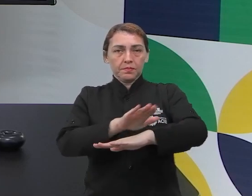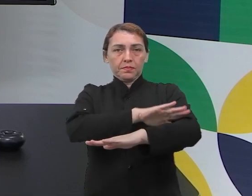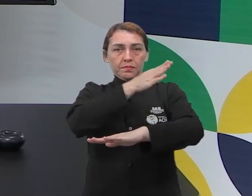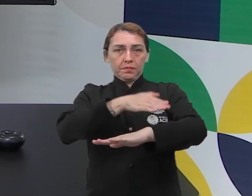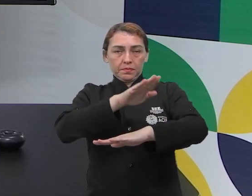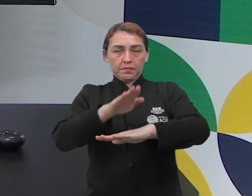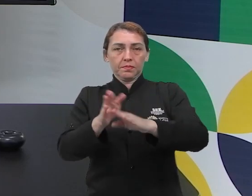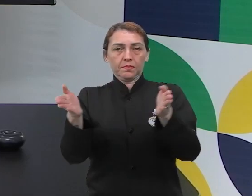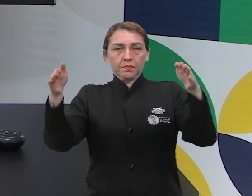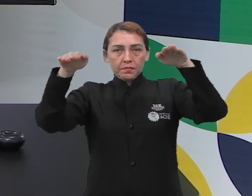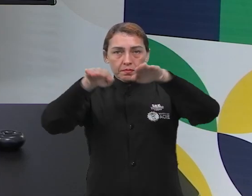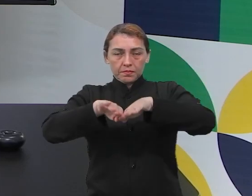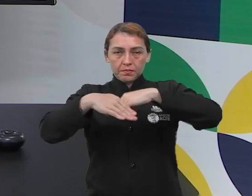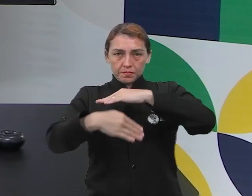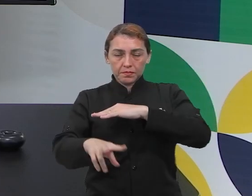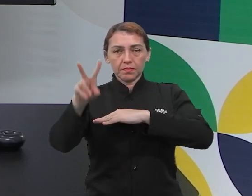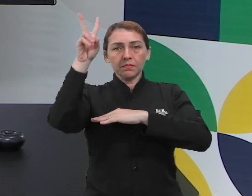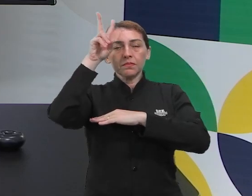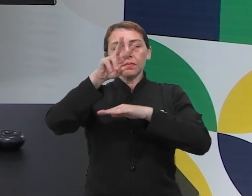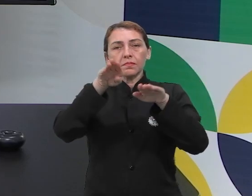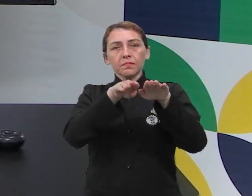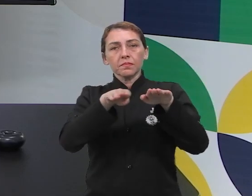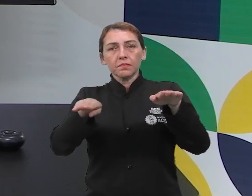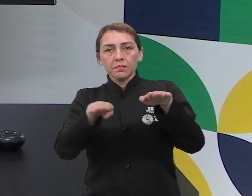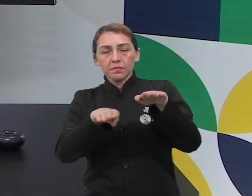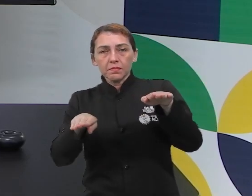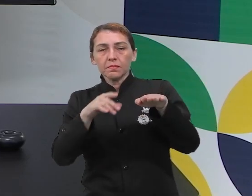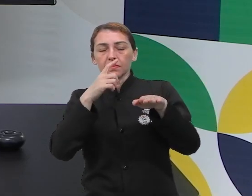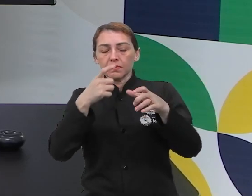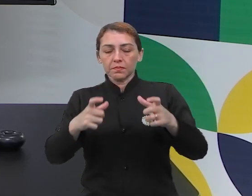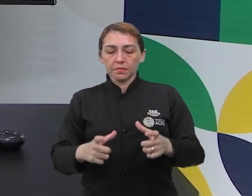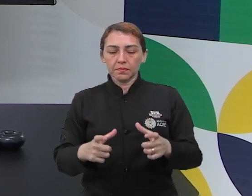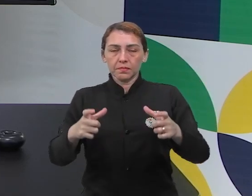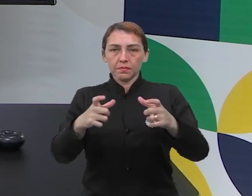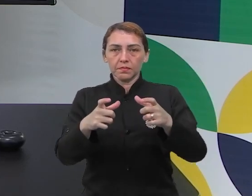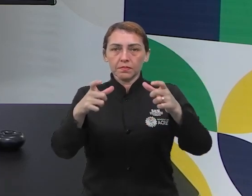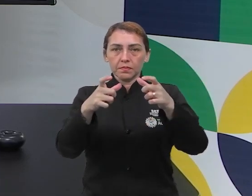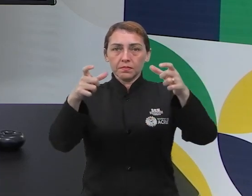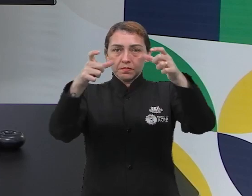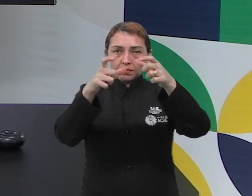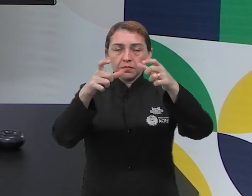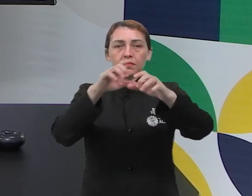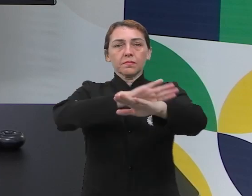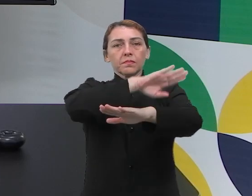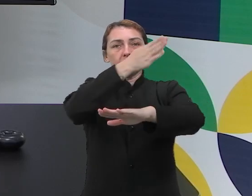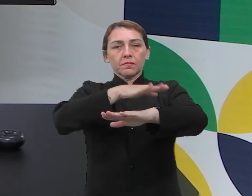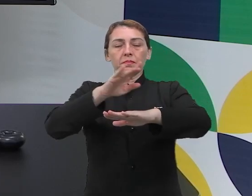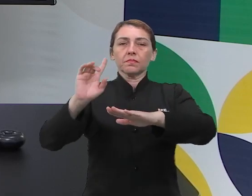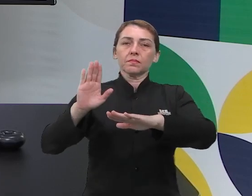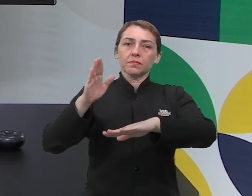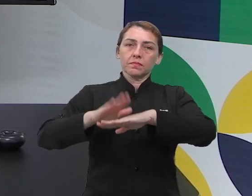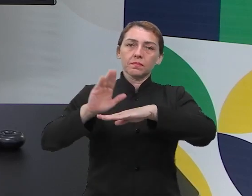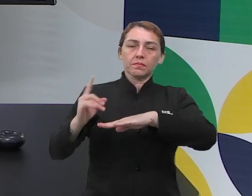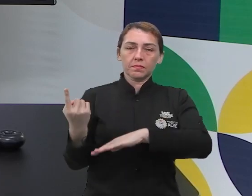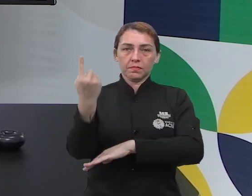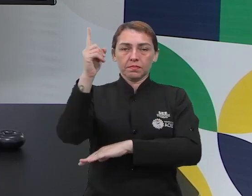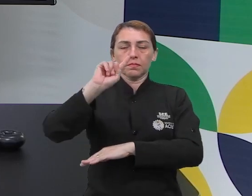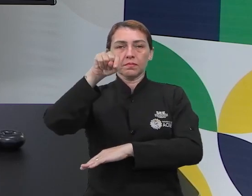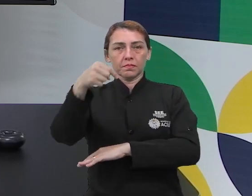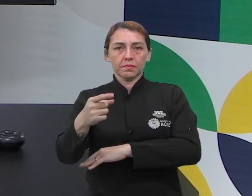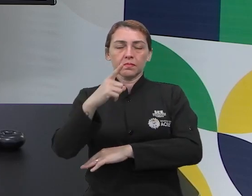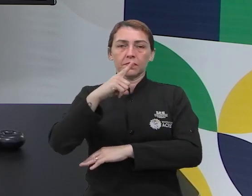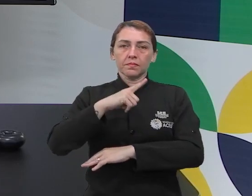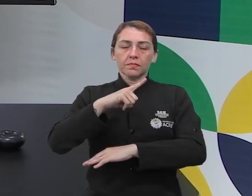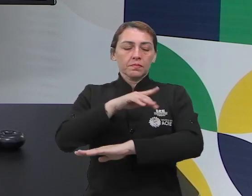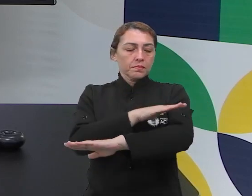dos degraus, que é gradativo, né? Como se fosse um bolo aí de 4 andares. As montanhas são as mais elevadas. Depois nós temos